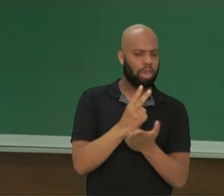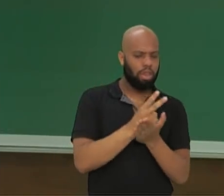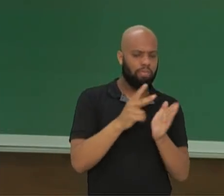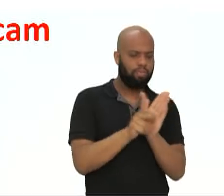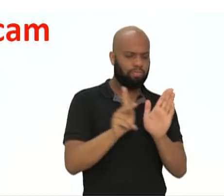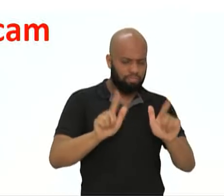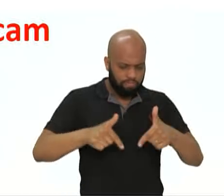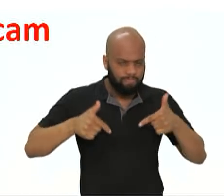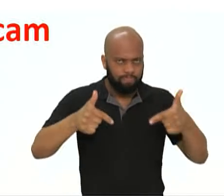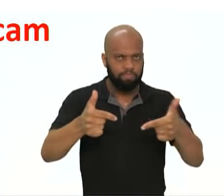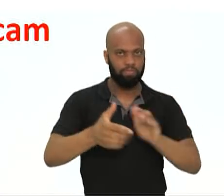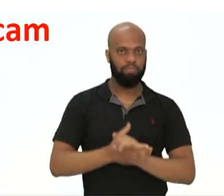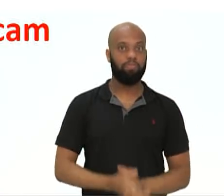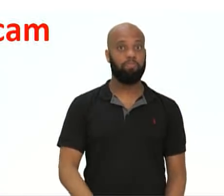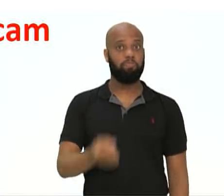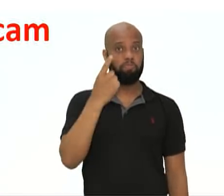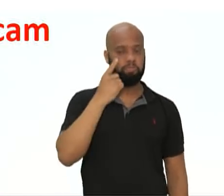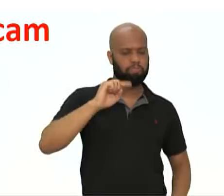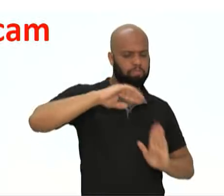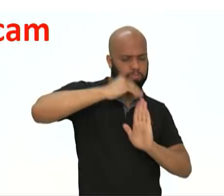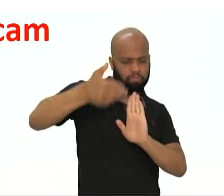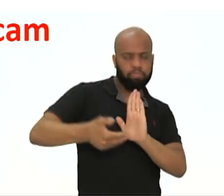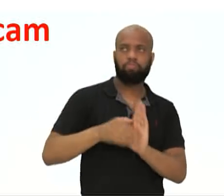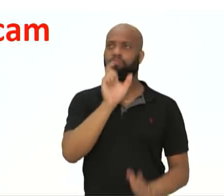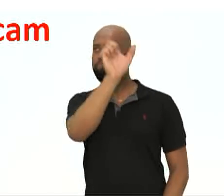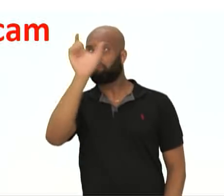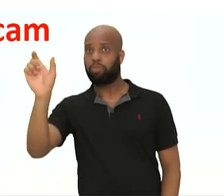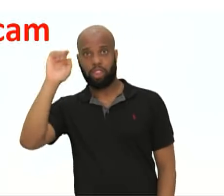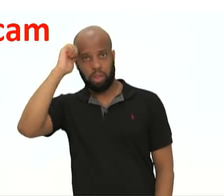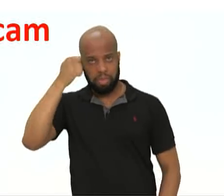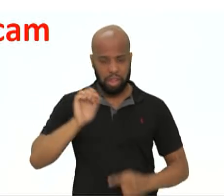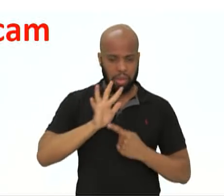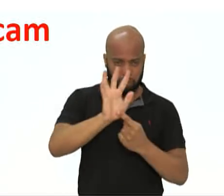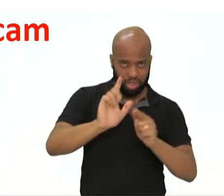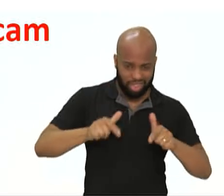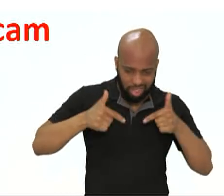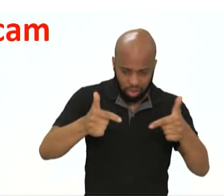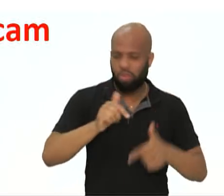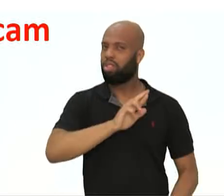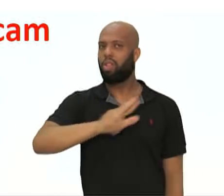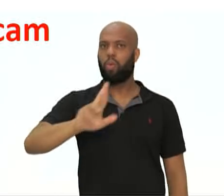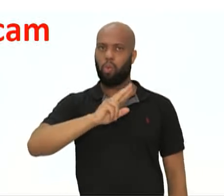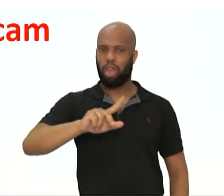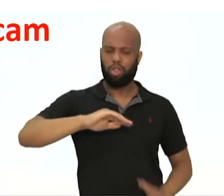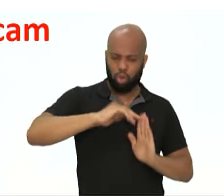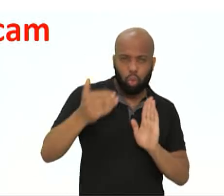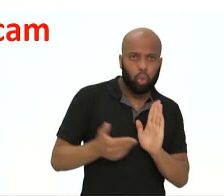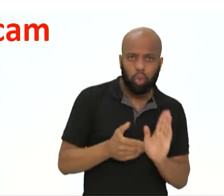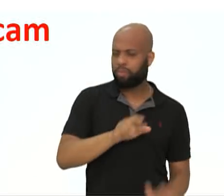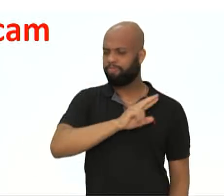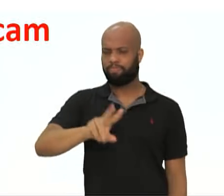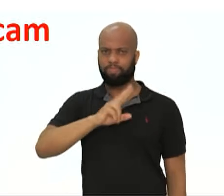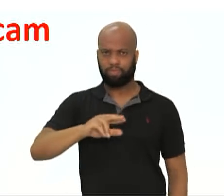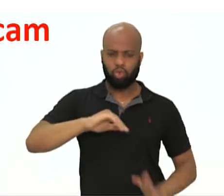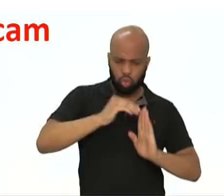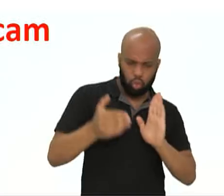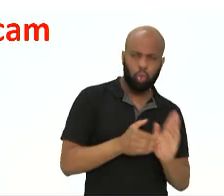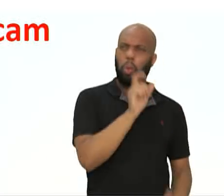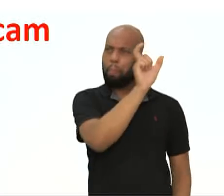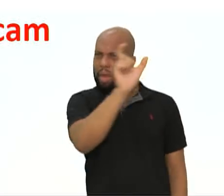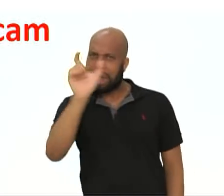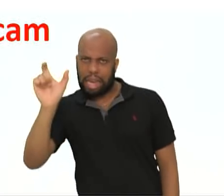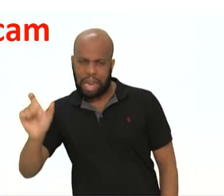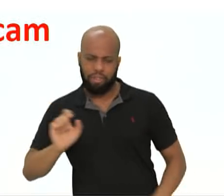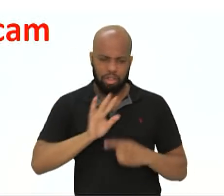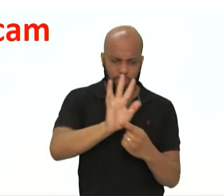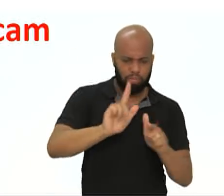ação? Vejamos, todas as palavras em destaque indicam uma ação? Não, não são todas as palavras em destaque que vão